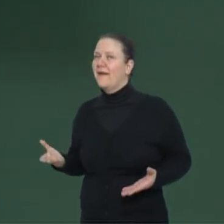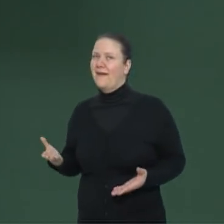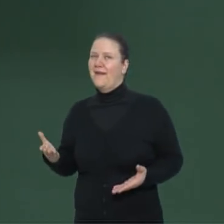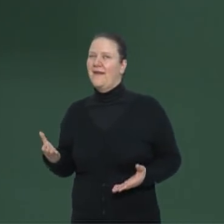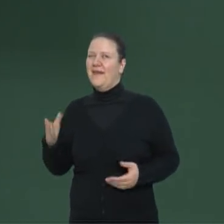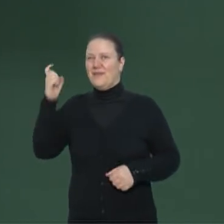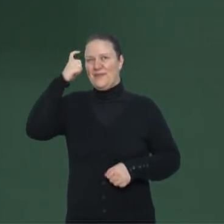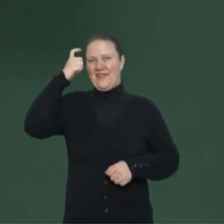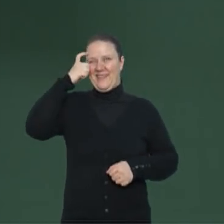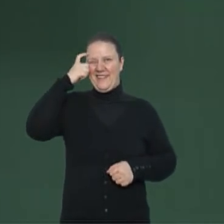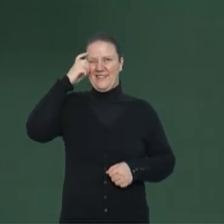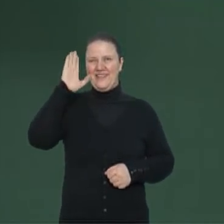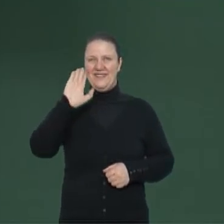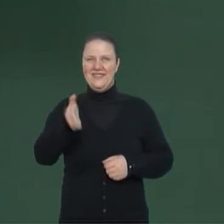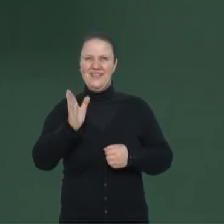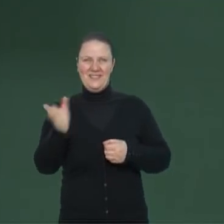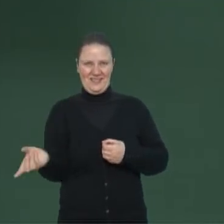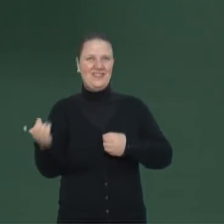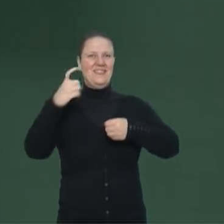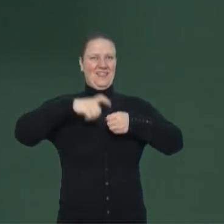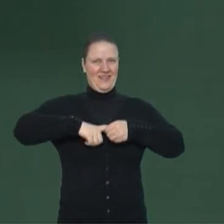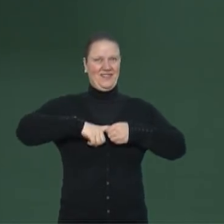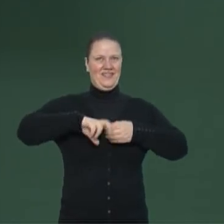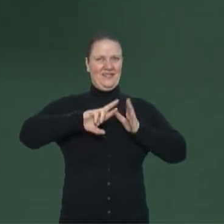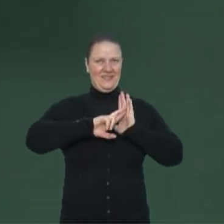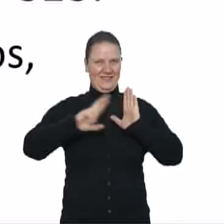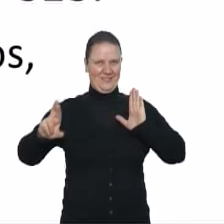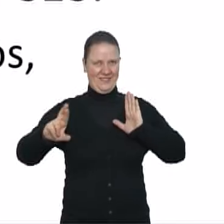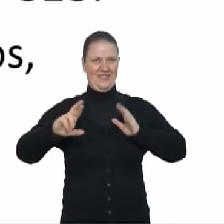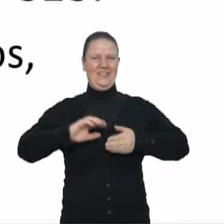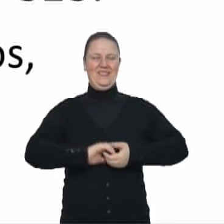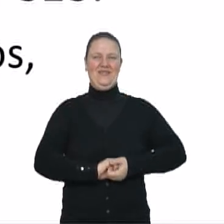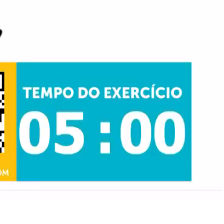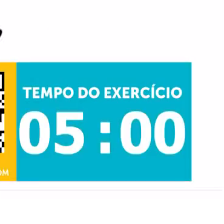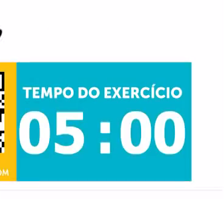Pensa lá um pouquinho e eu já volto com a resposta.